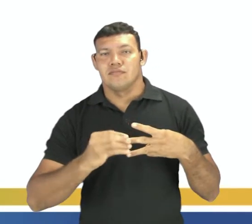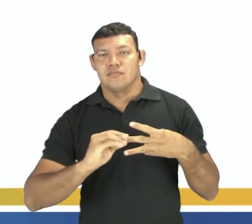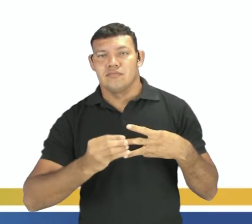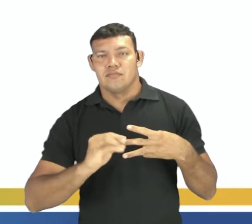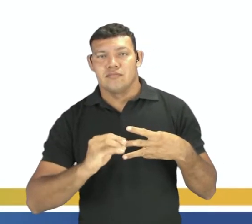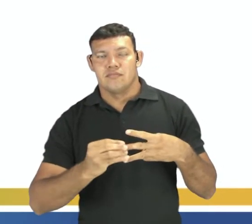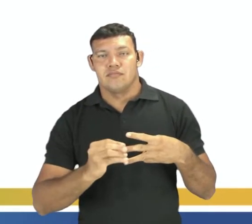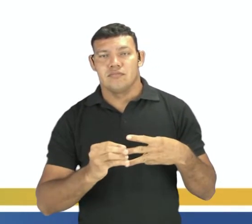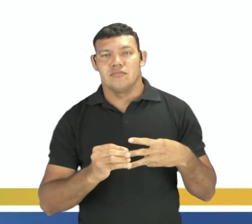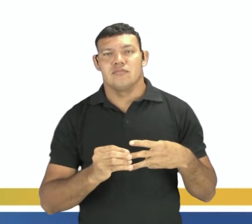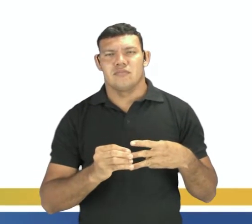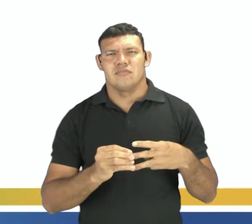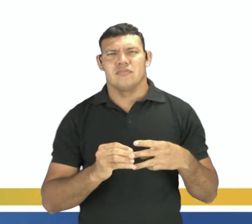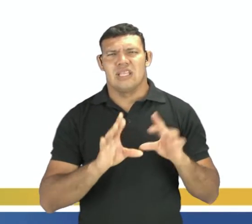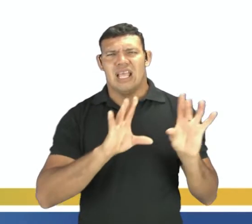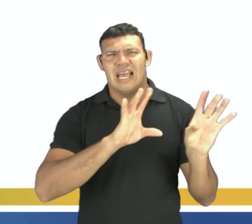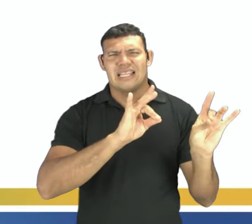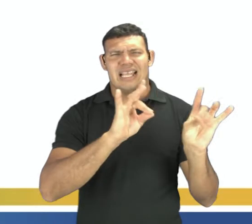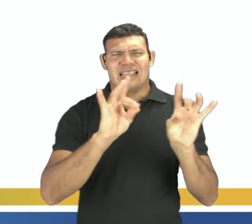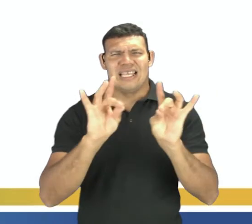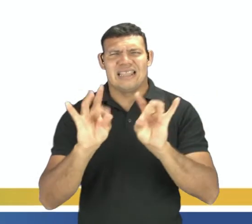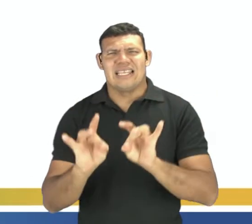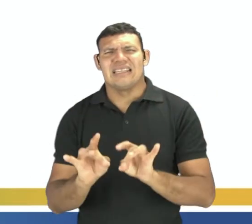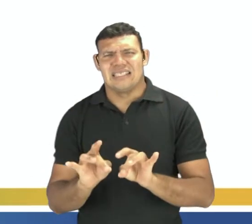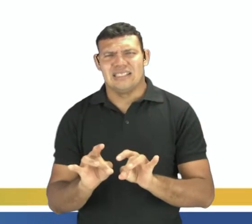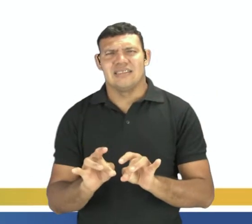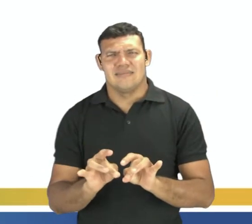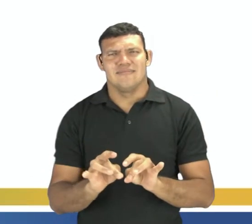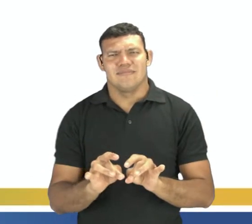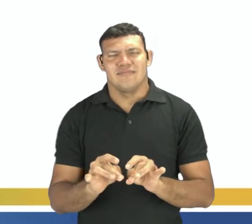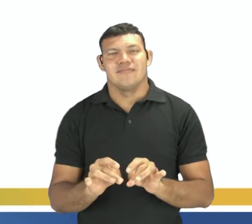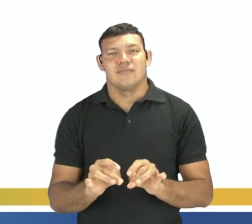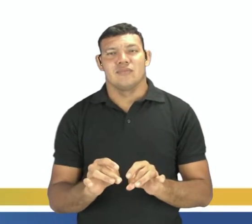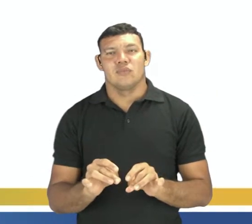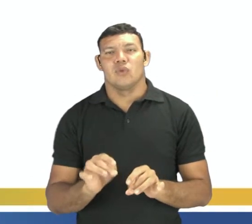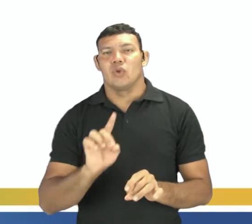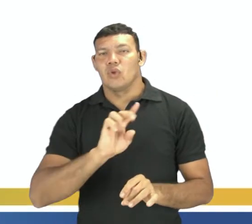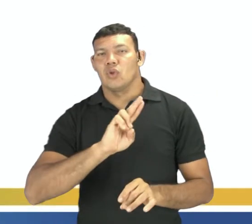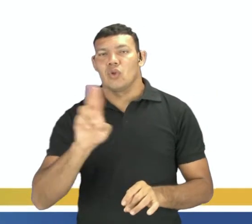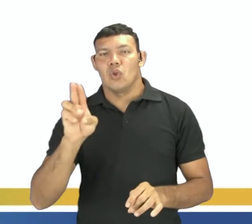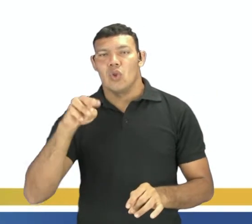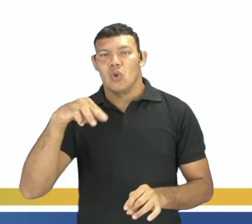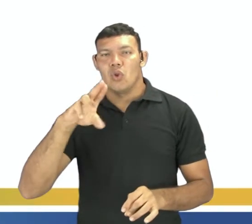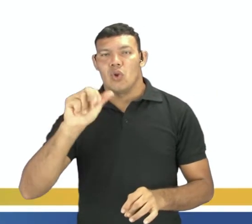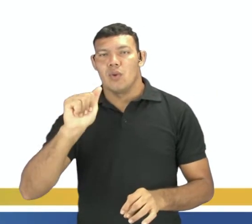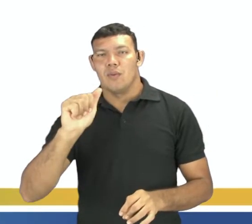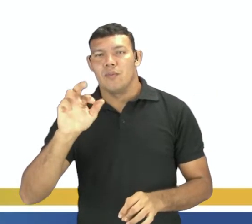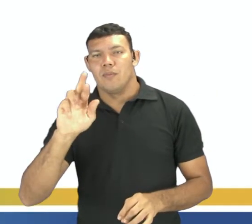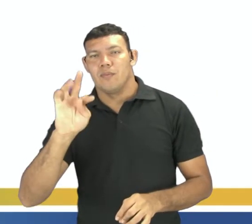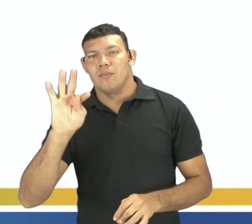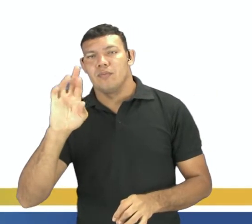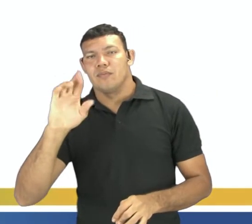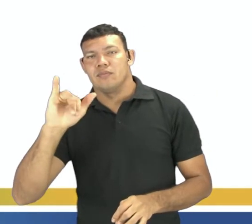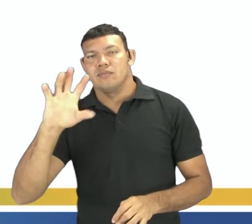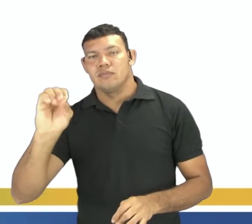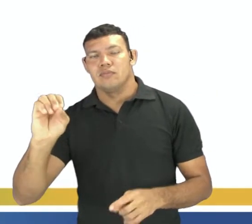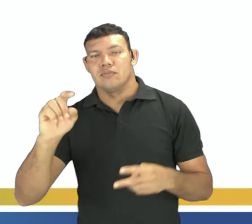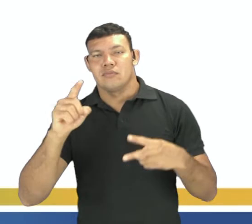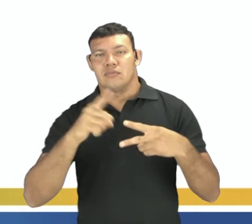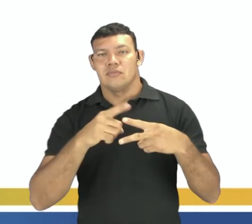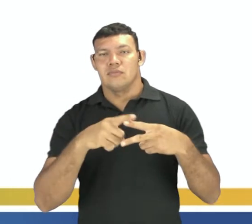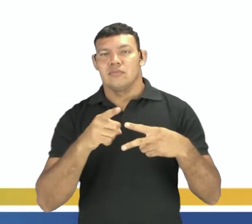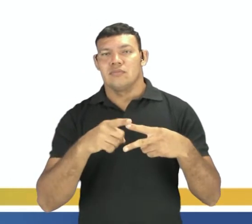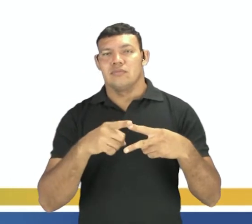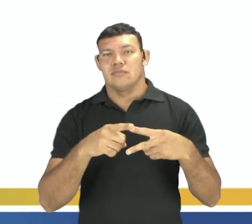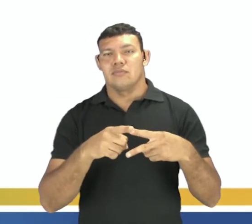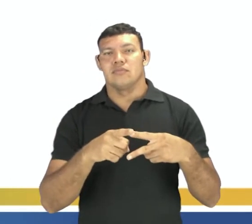elas ficam imersas em uma substância intercelular, denominada matriz, composta por duas partes, uma